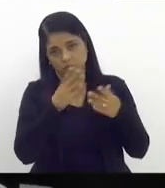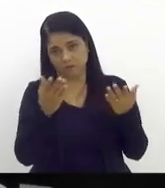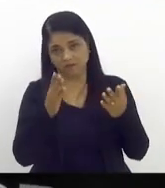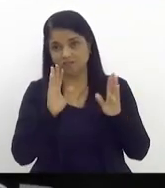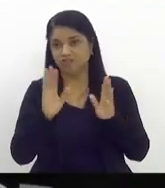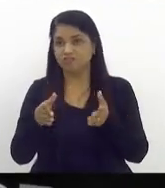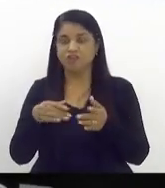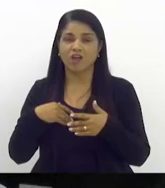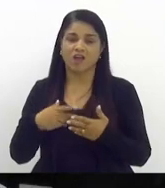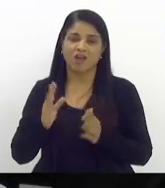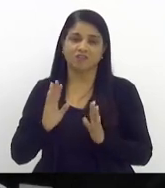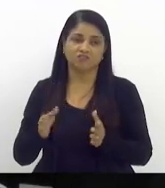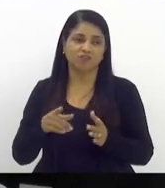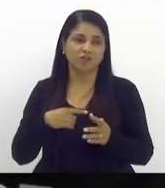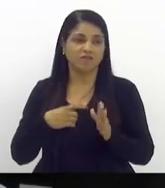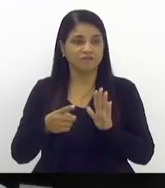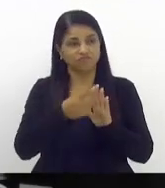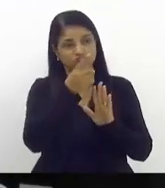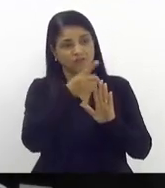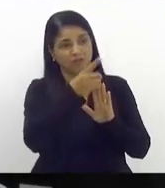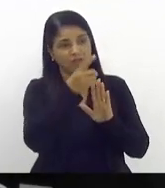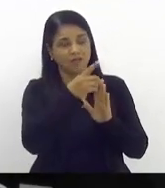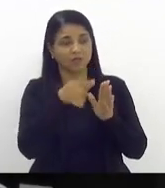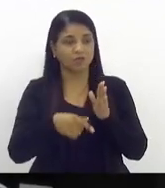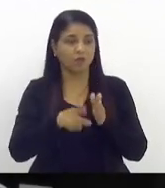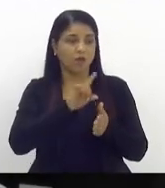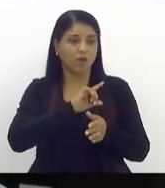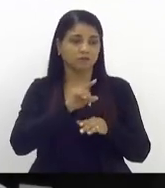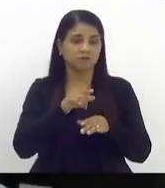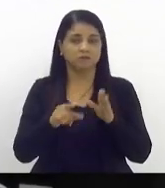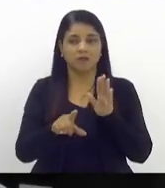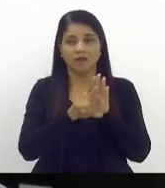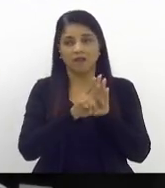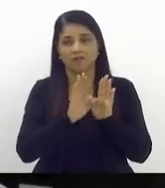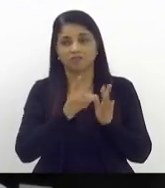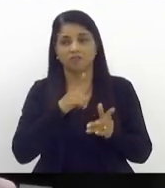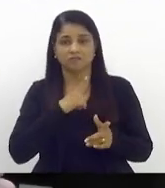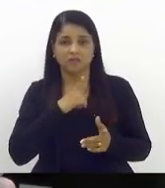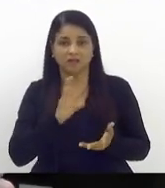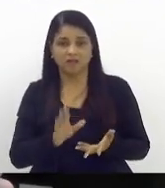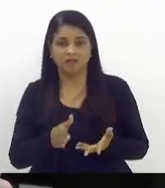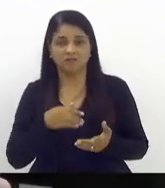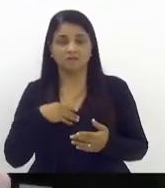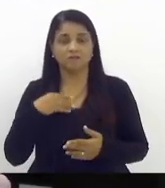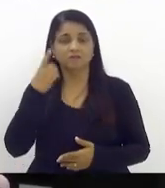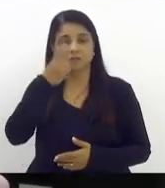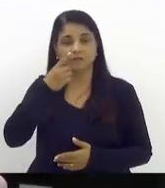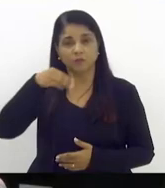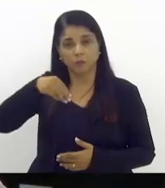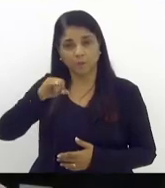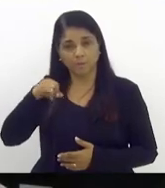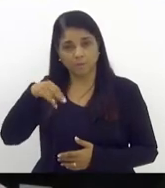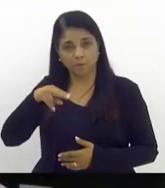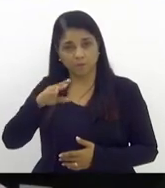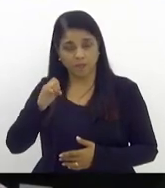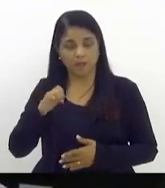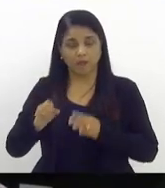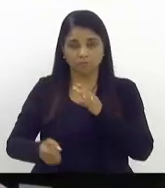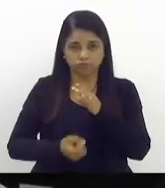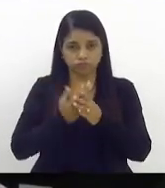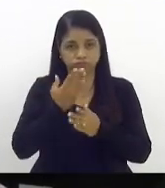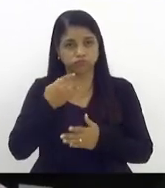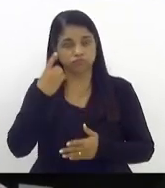mas de qualquer forma vai ter o decreto anterior à lei, enfim. É, como o deputado Mink é autor do projeto, eu